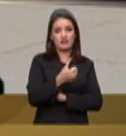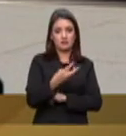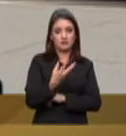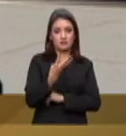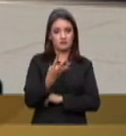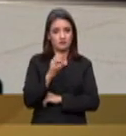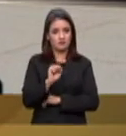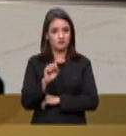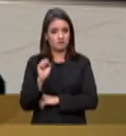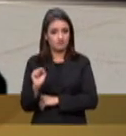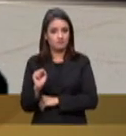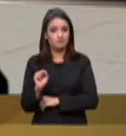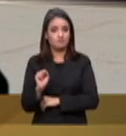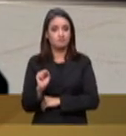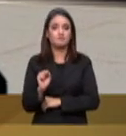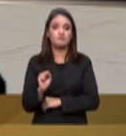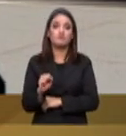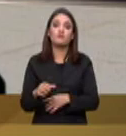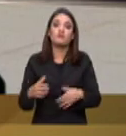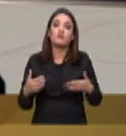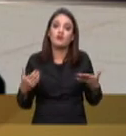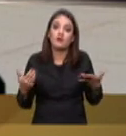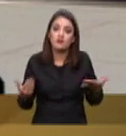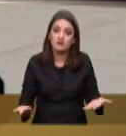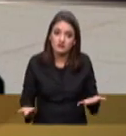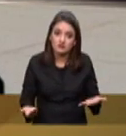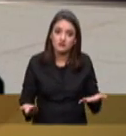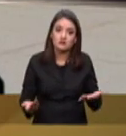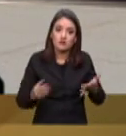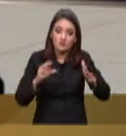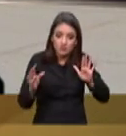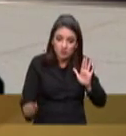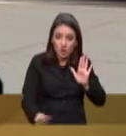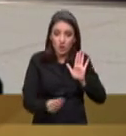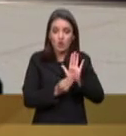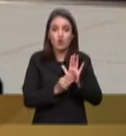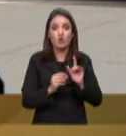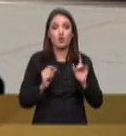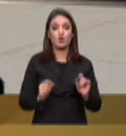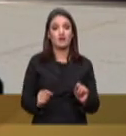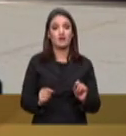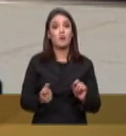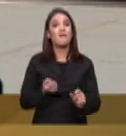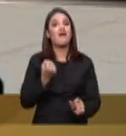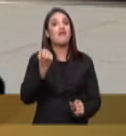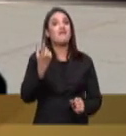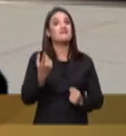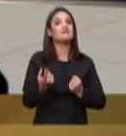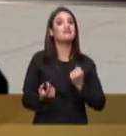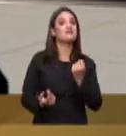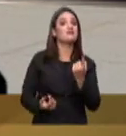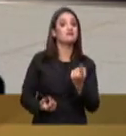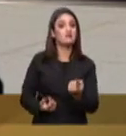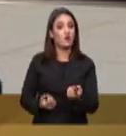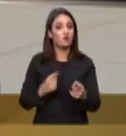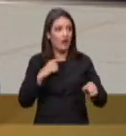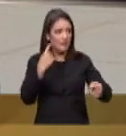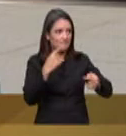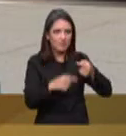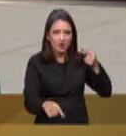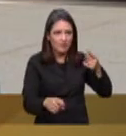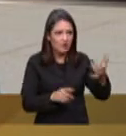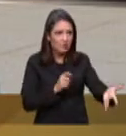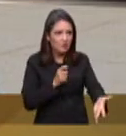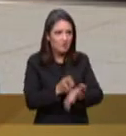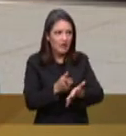13.488, de 2017, introduziu-se no ordenamento jurídico uma exceção a essa vedação de propaganda